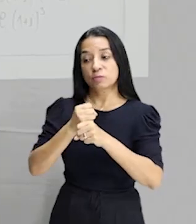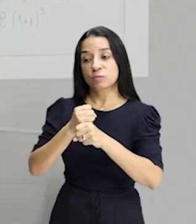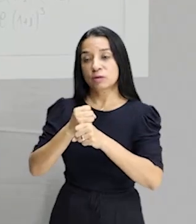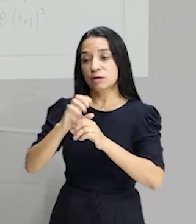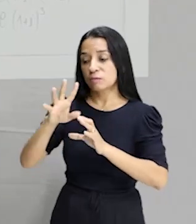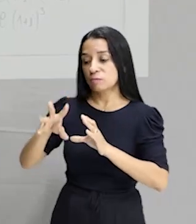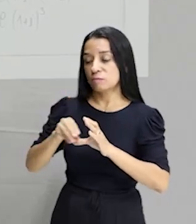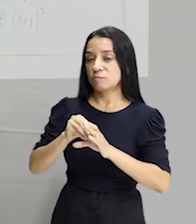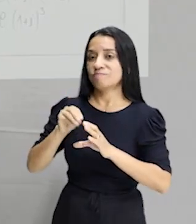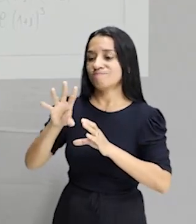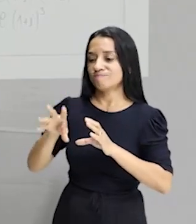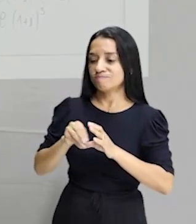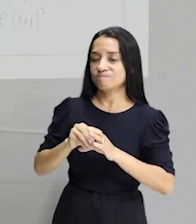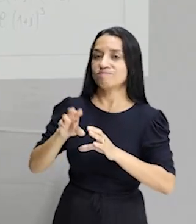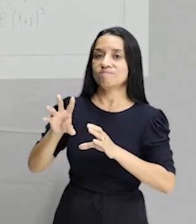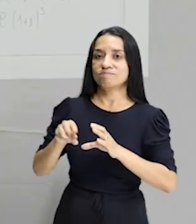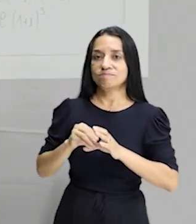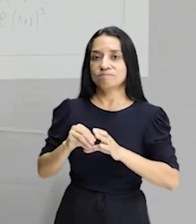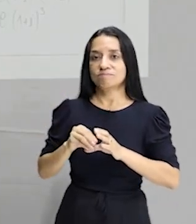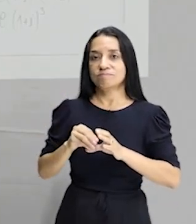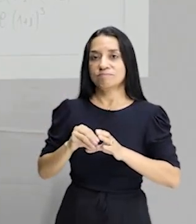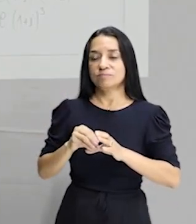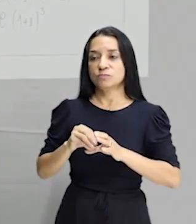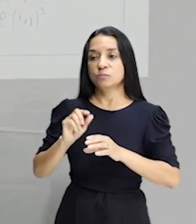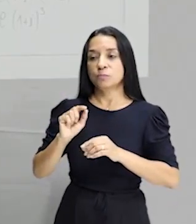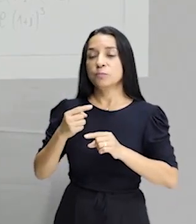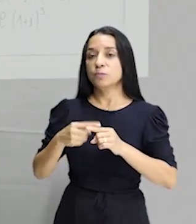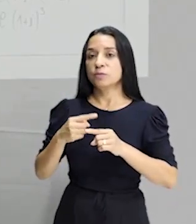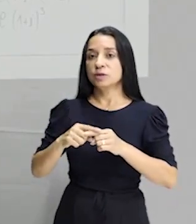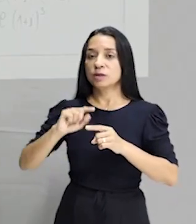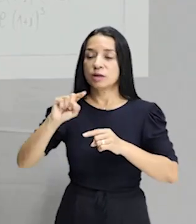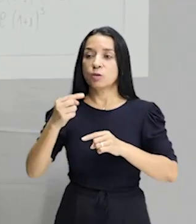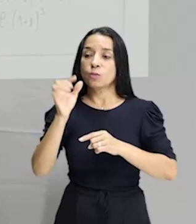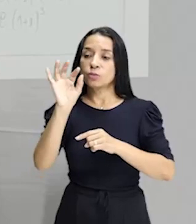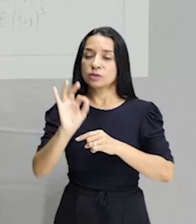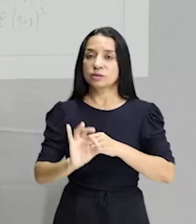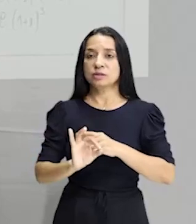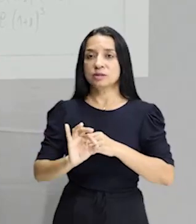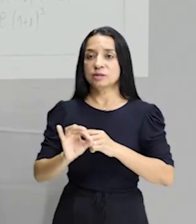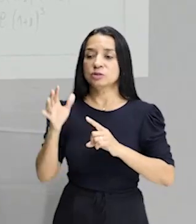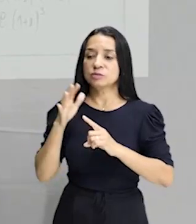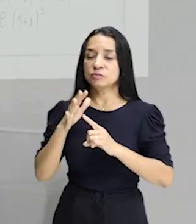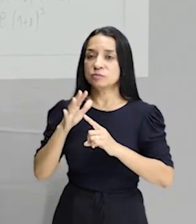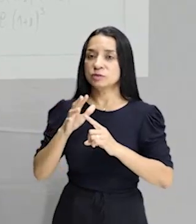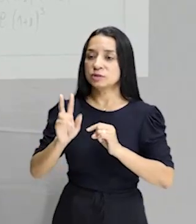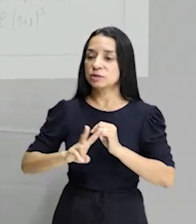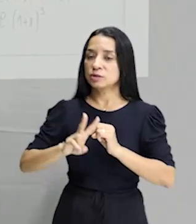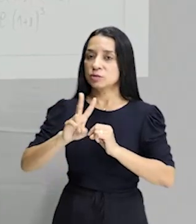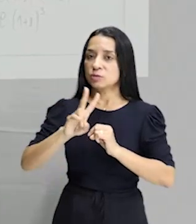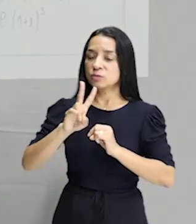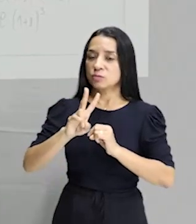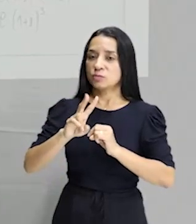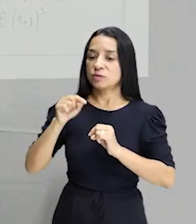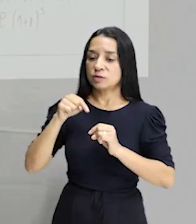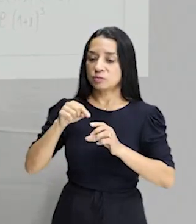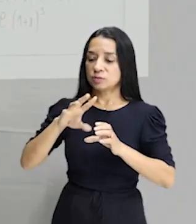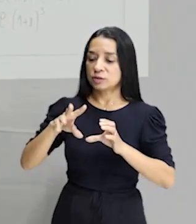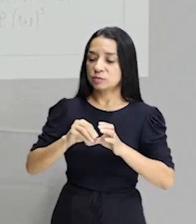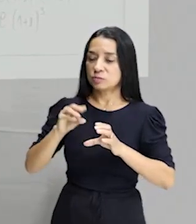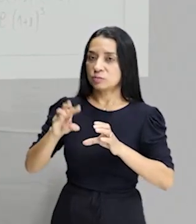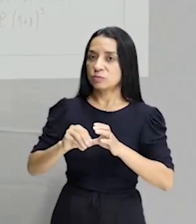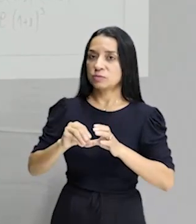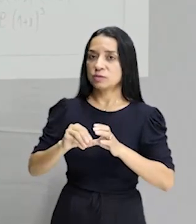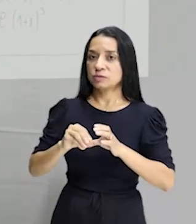cada período porque a próxima taxa ele incide sobre o valor do montante calculado no período